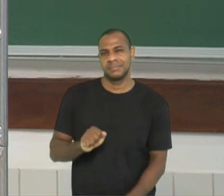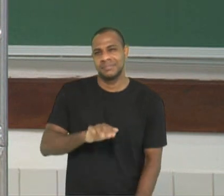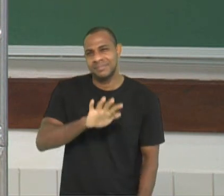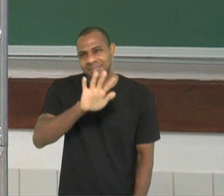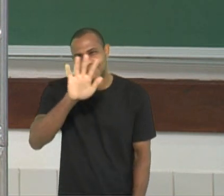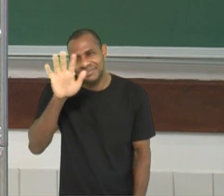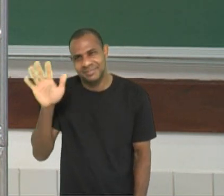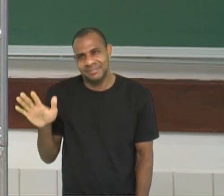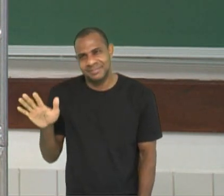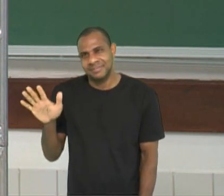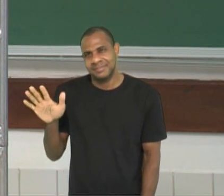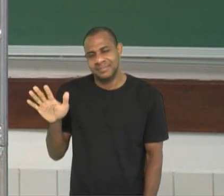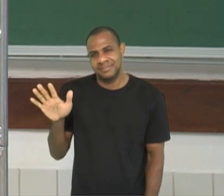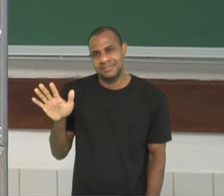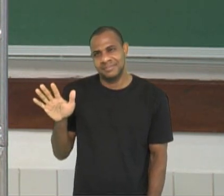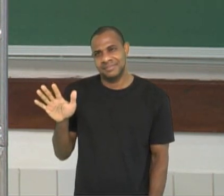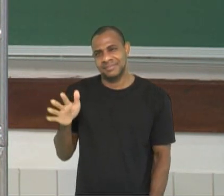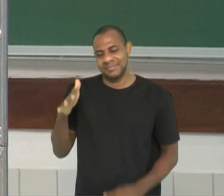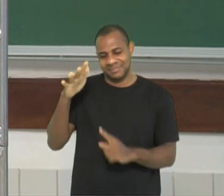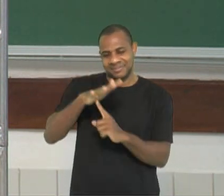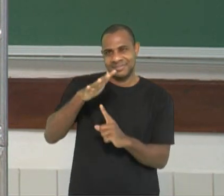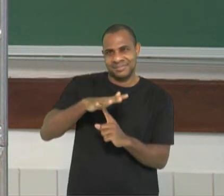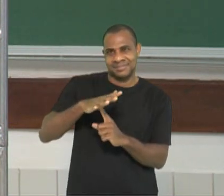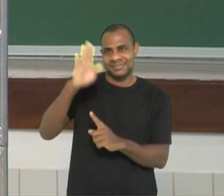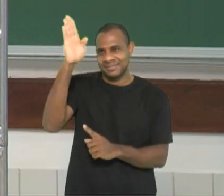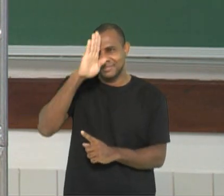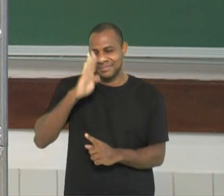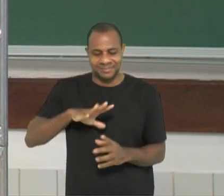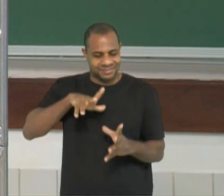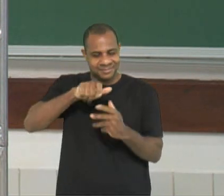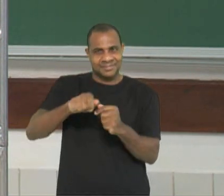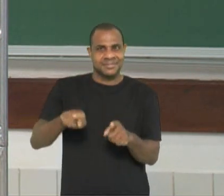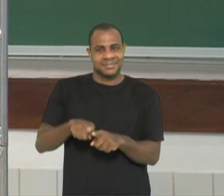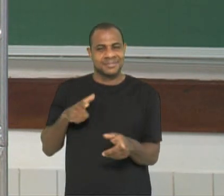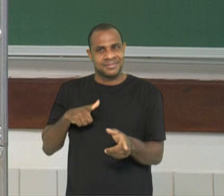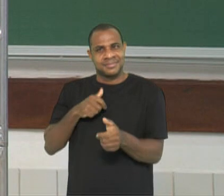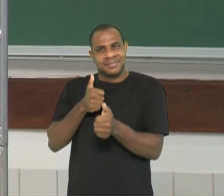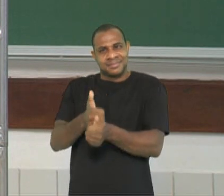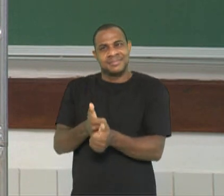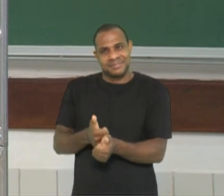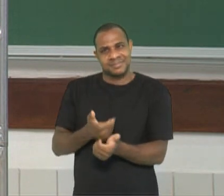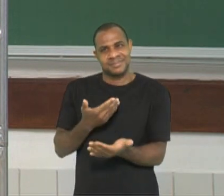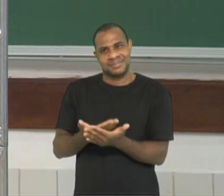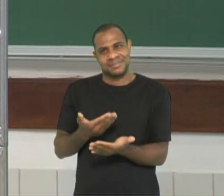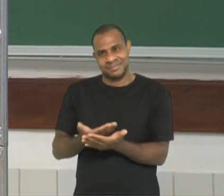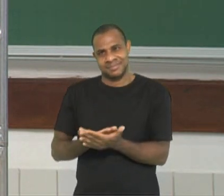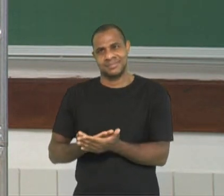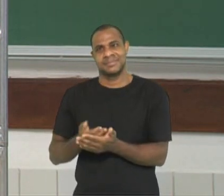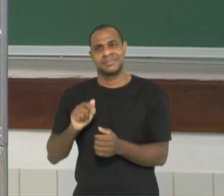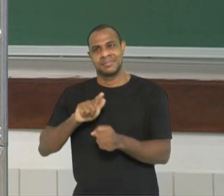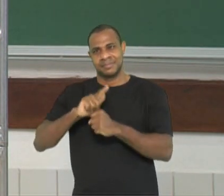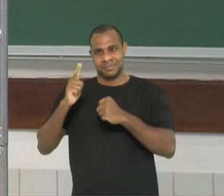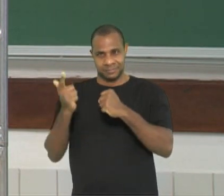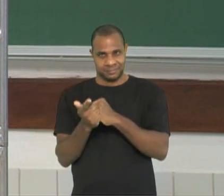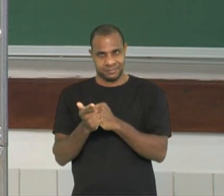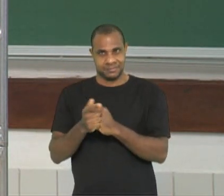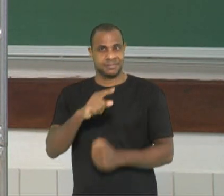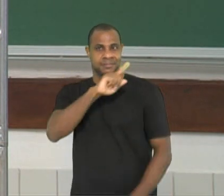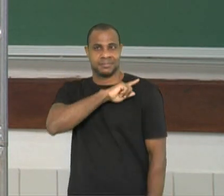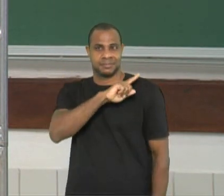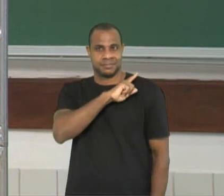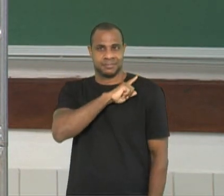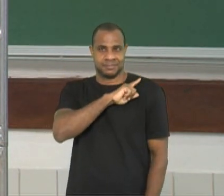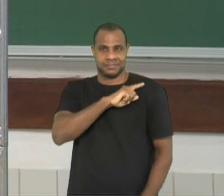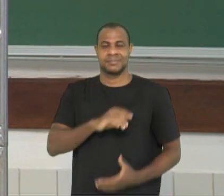Olá, pessoal do estado do Paraná, do Brasil e do mundo que estão acompanhando essa aula de geografia para o primeiro ano do ensino médio. Muito obrigado por permitir a nossa